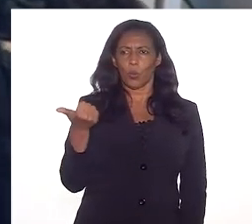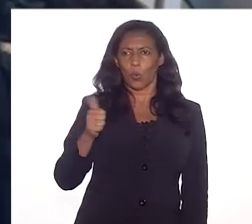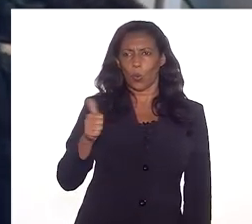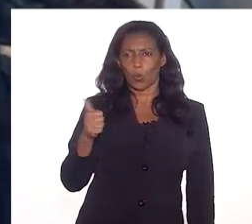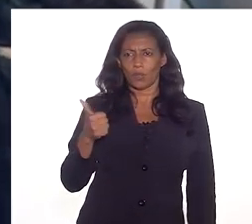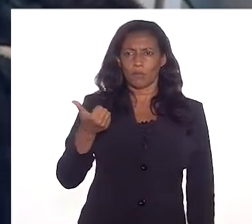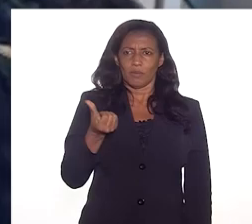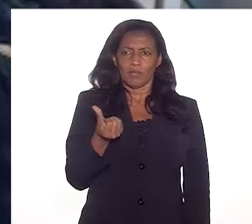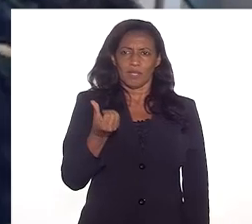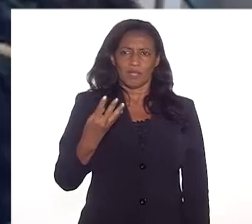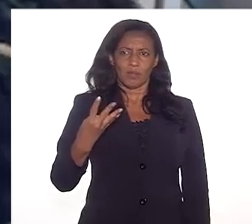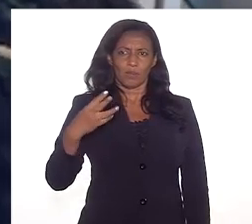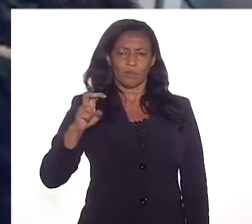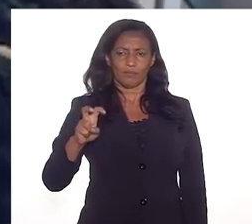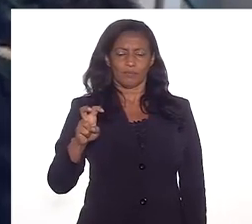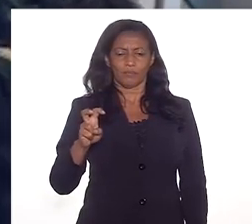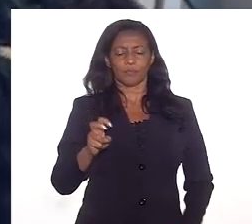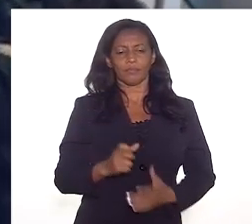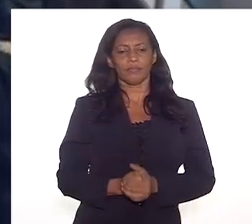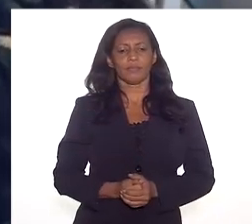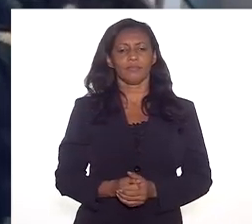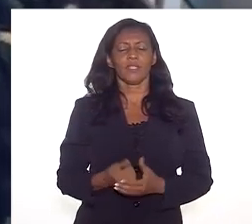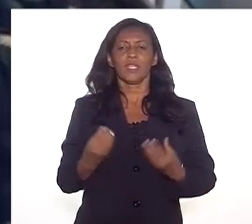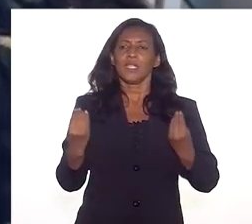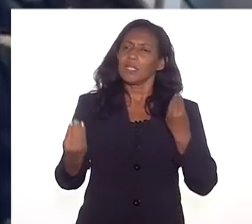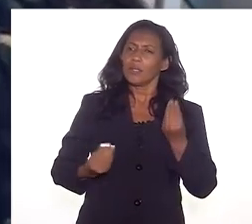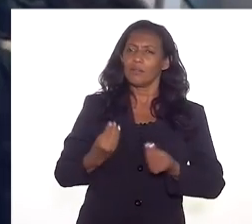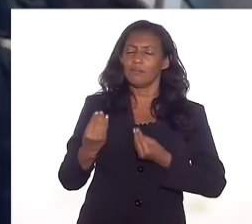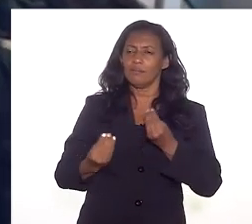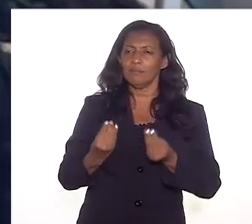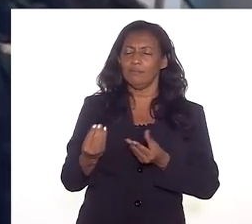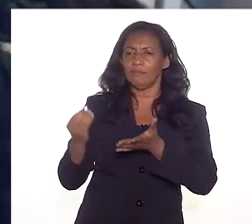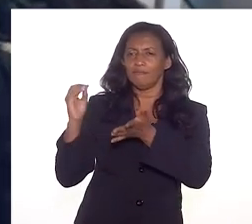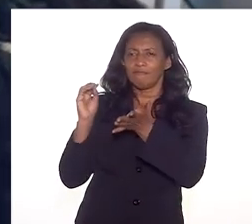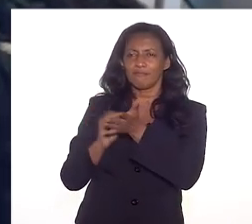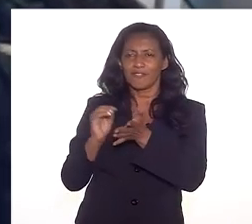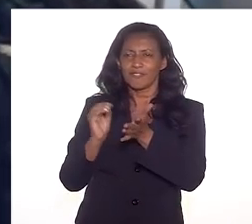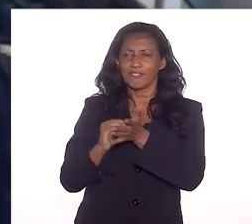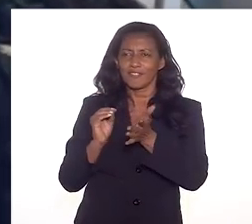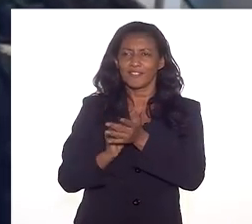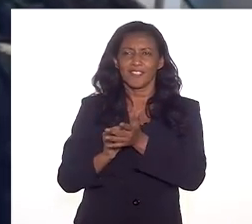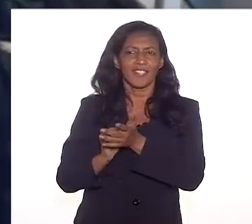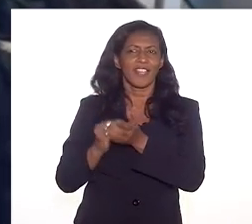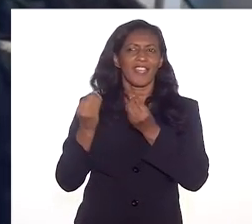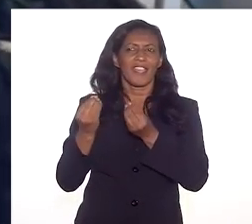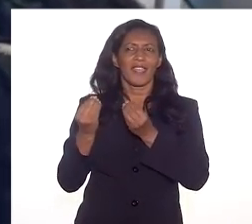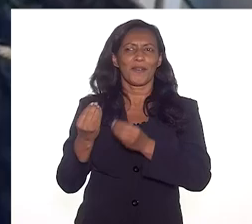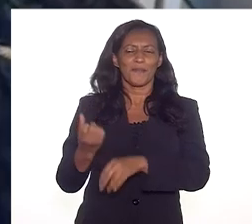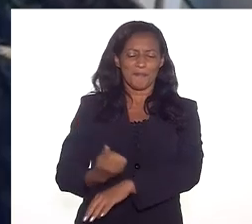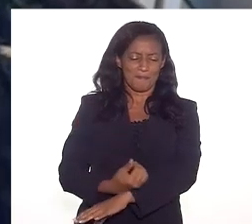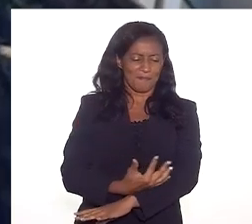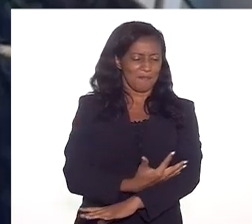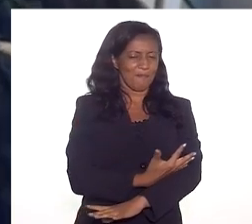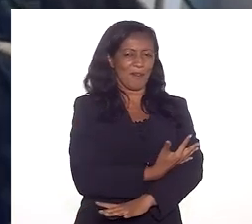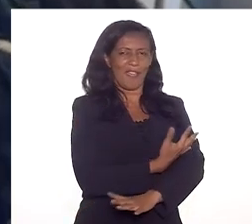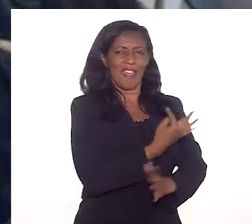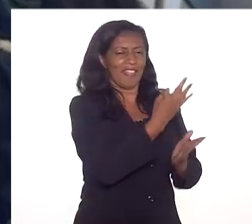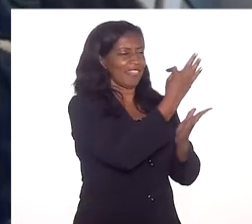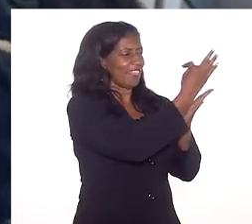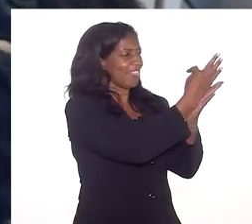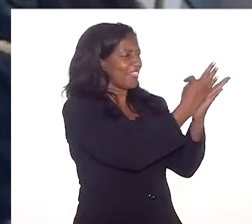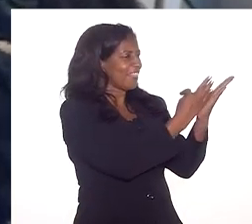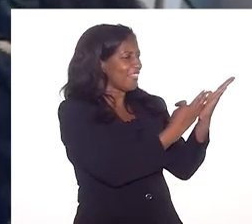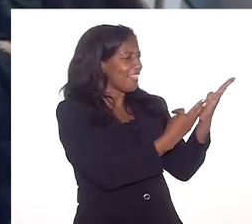10.639 e 11.645. E, como se não bastasse, é um poeta que nos brinda diariamente